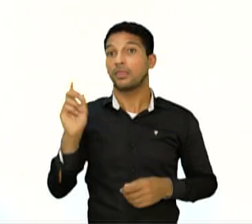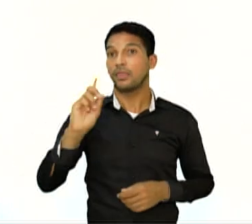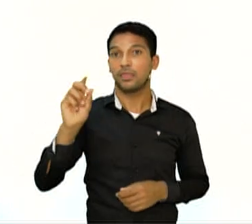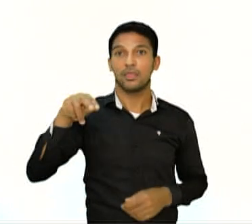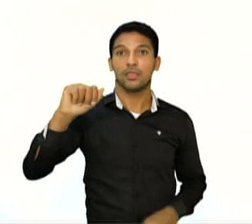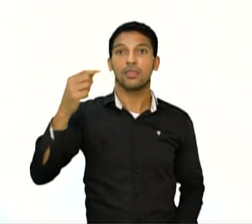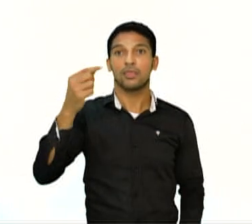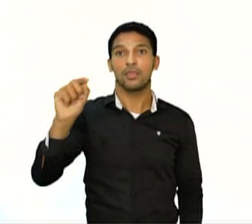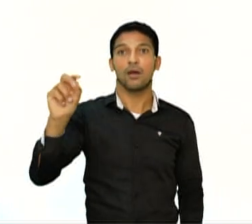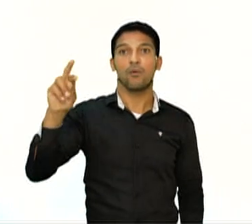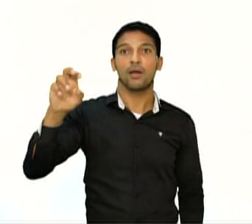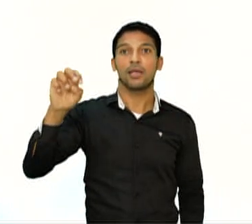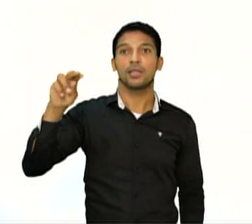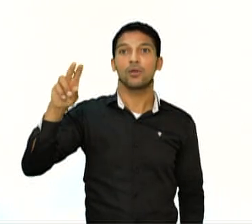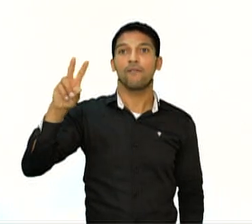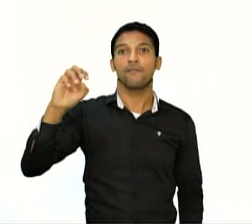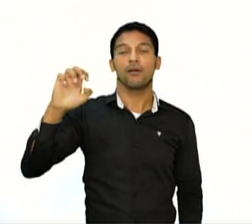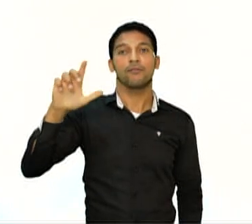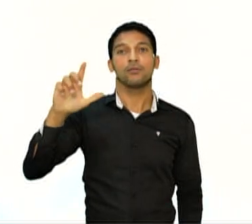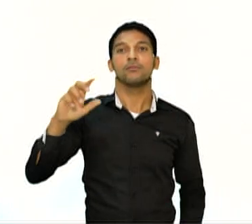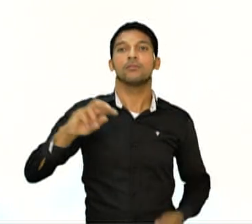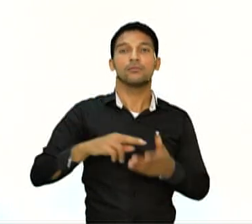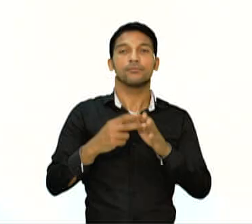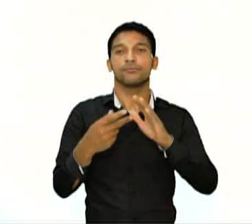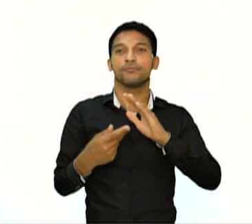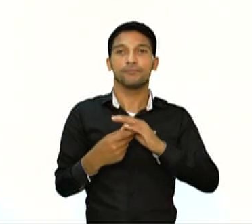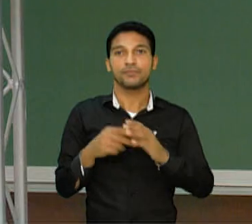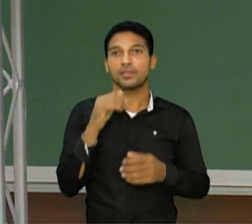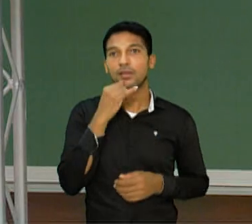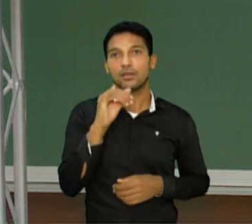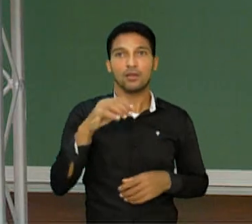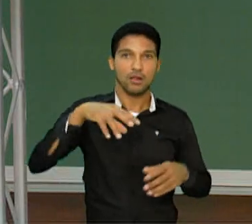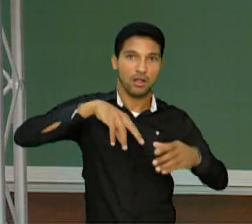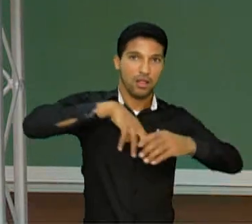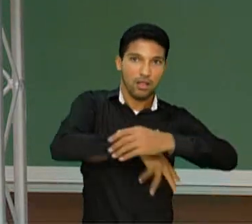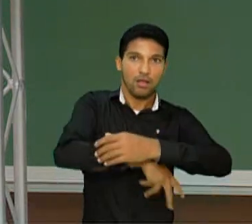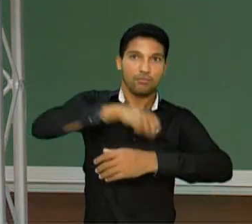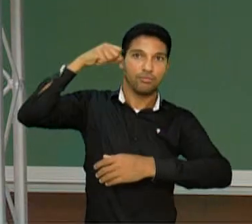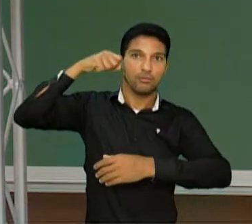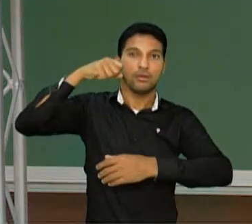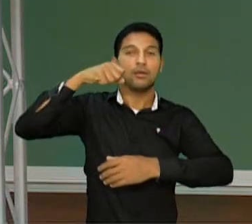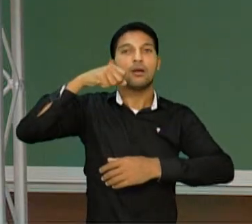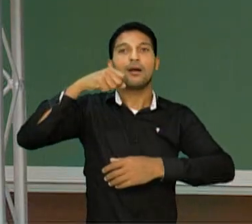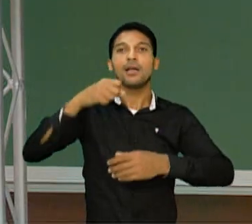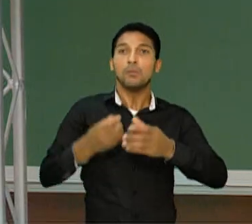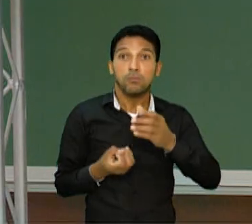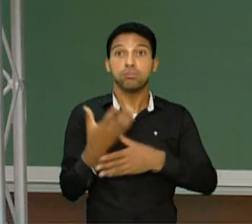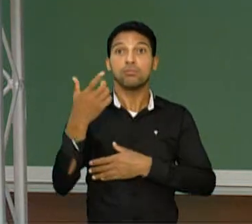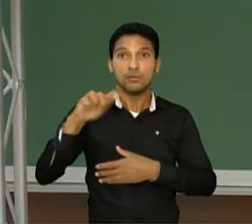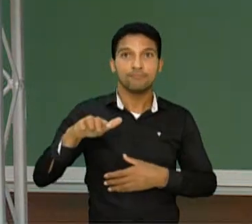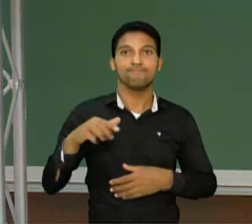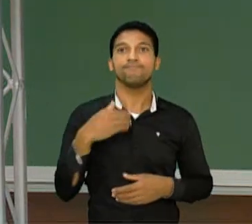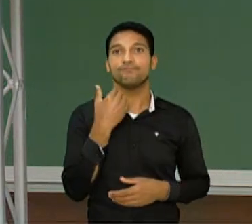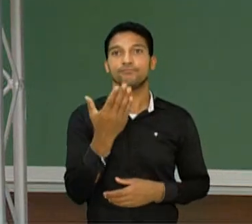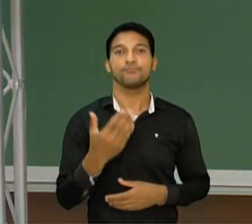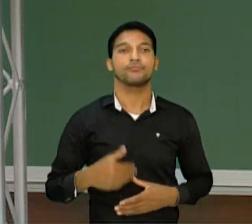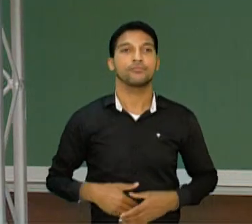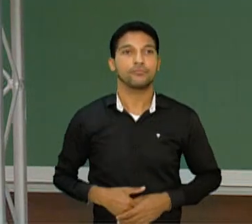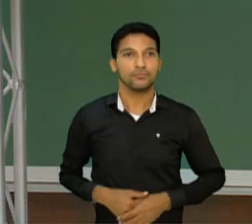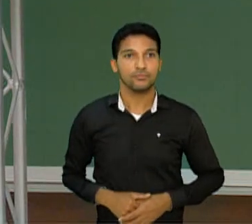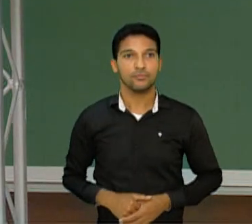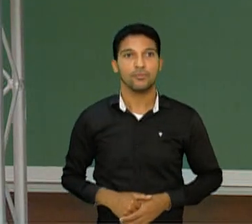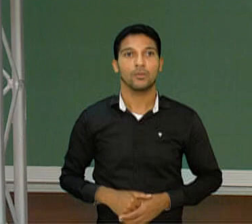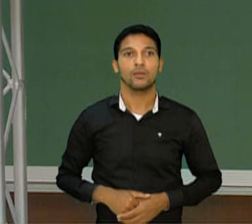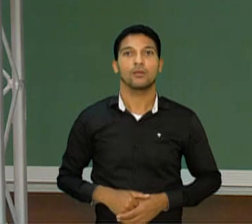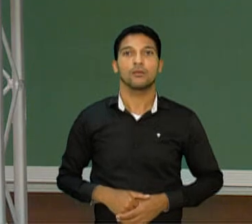utilizada. Ela é muito utilizada porque ela fabrica aquela movimentação à base de explosão tão cobiçada